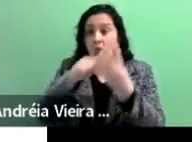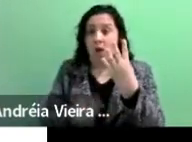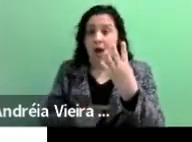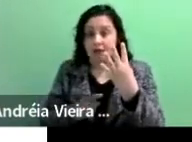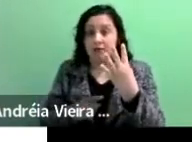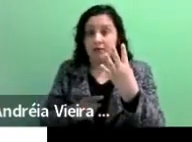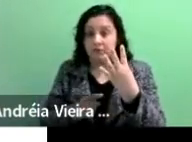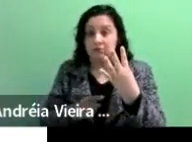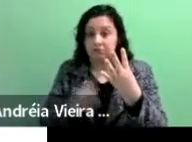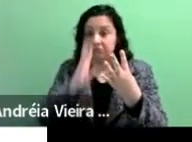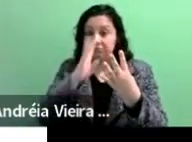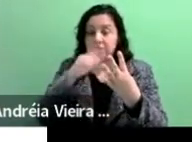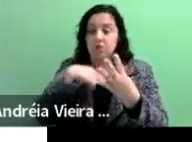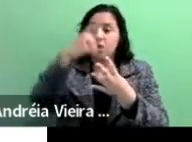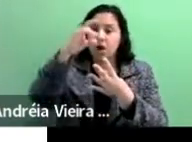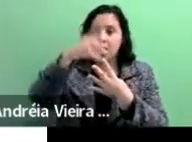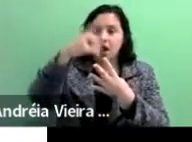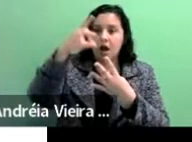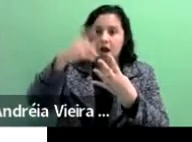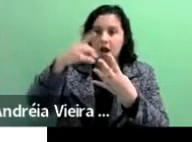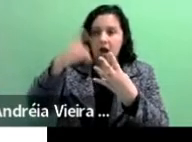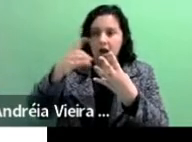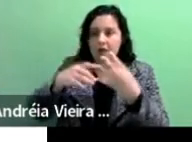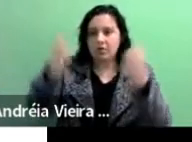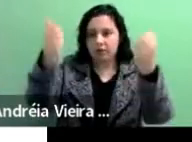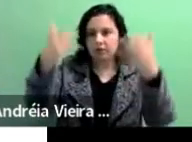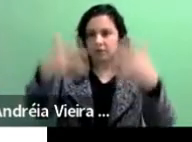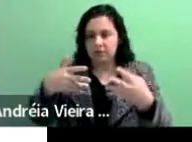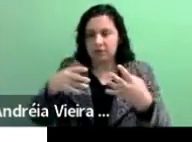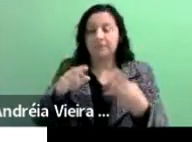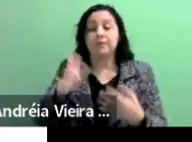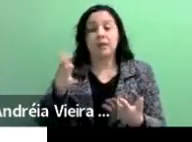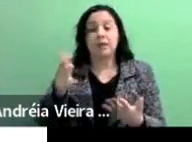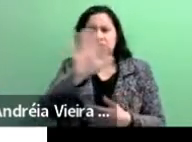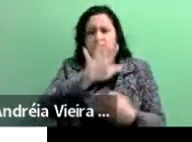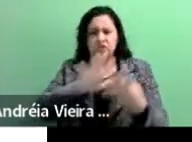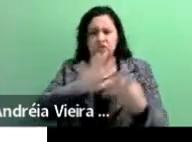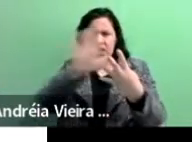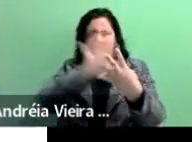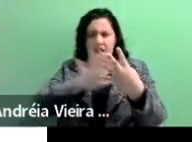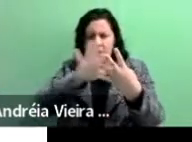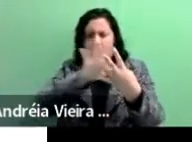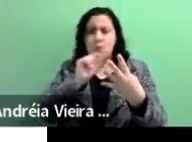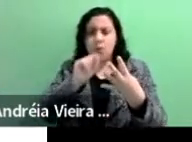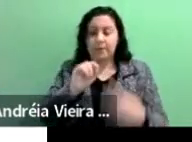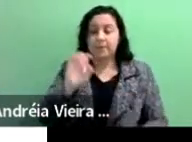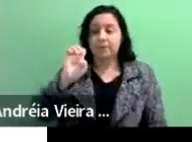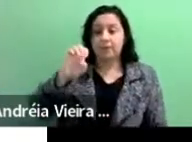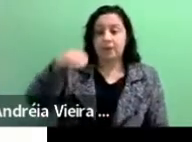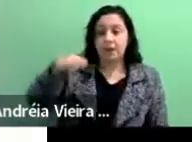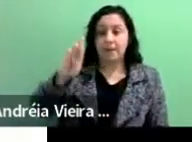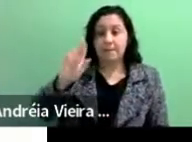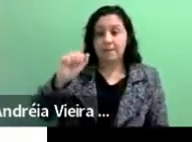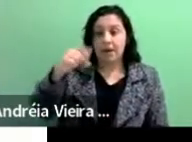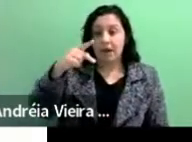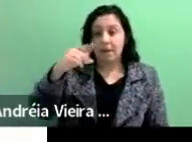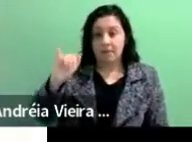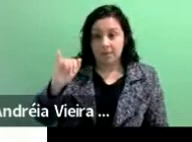né? Eu vou entrar em cada uma delas, mas só para dar uma visão geral, hoje a Embrapi ela tem o modelo por demanda, que é o